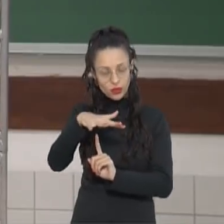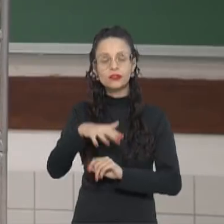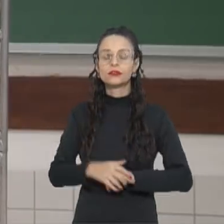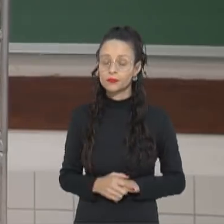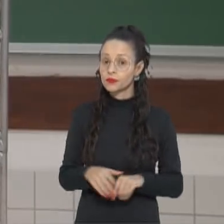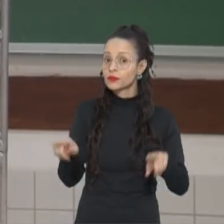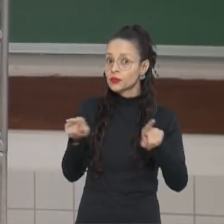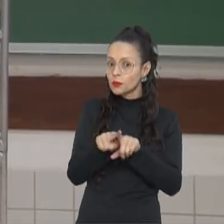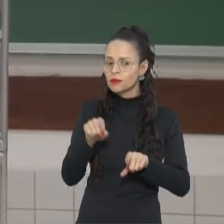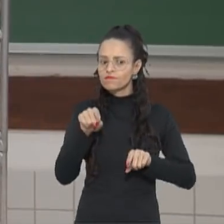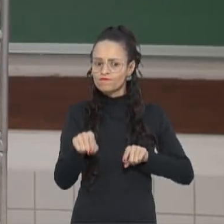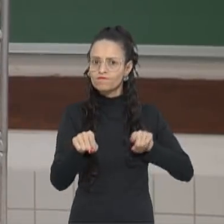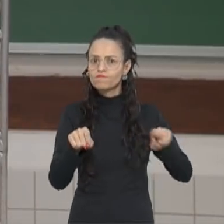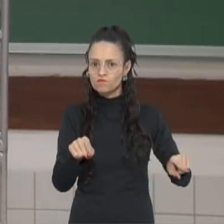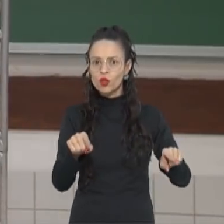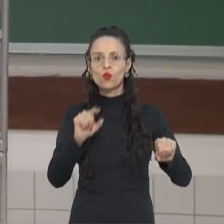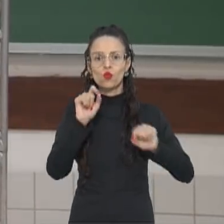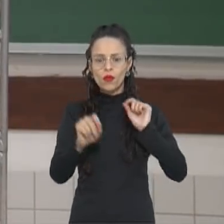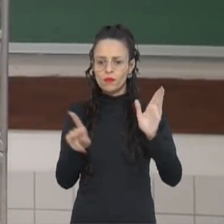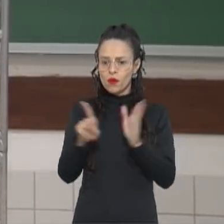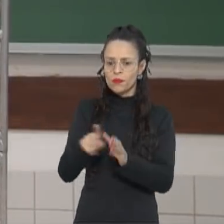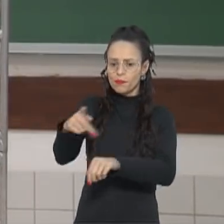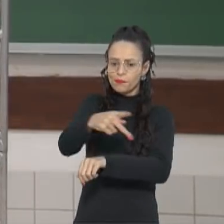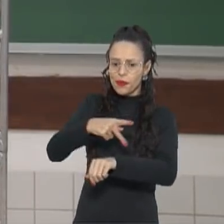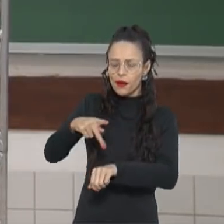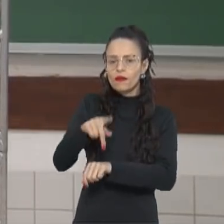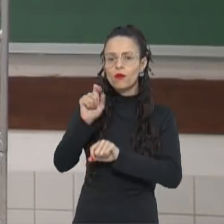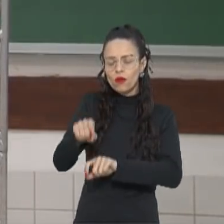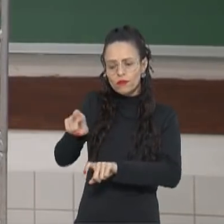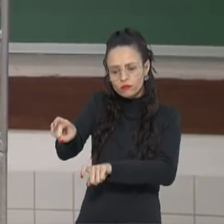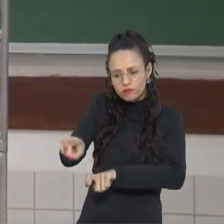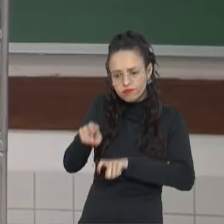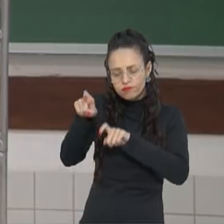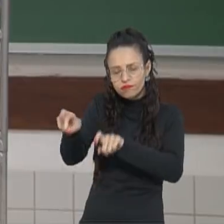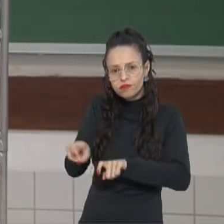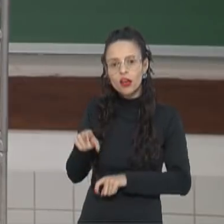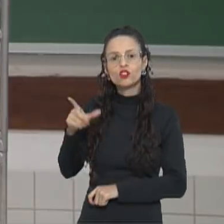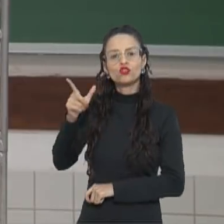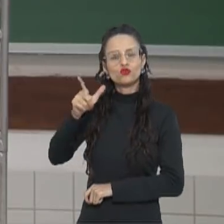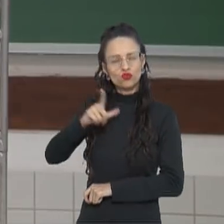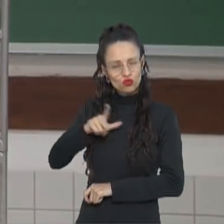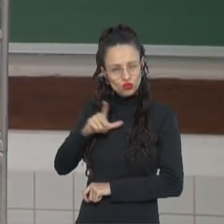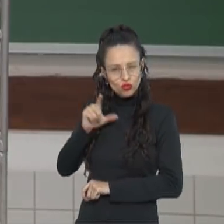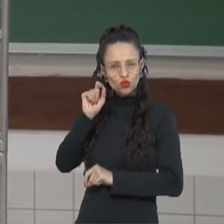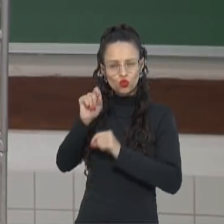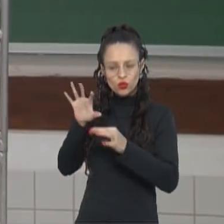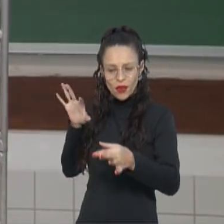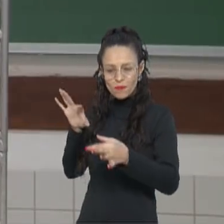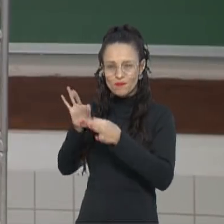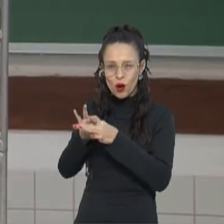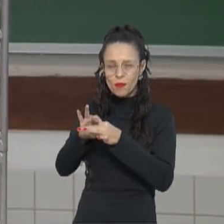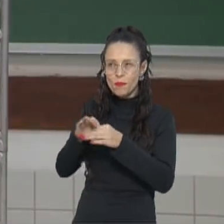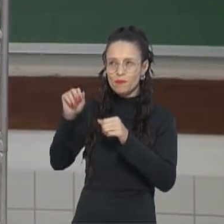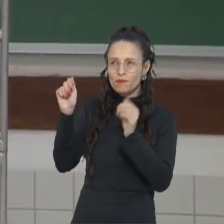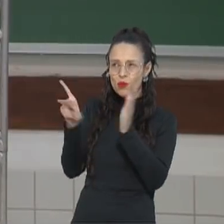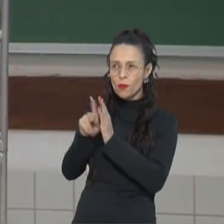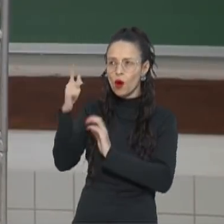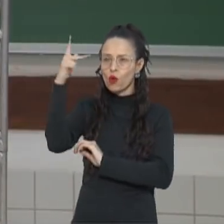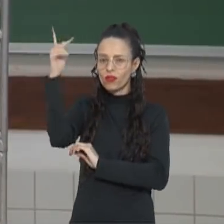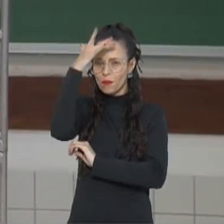em países basicamente agrícolas, que tinham forte presença econômica estrangeira e